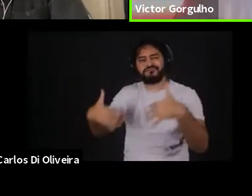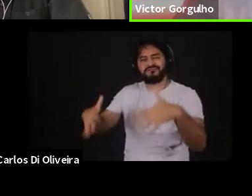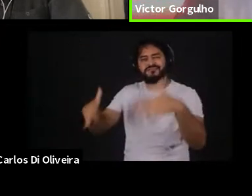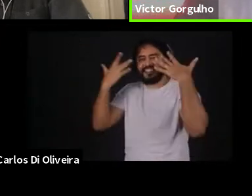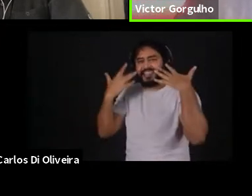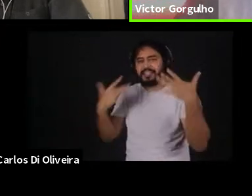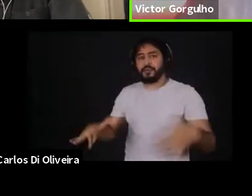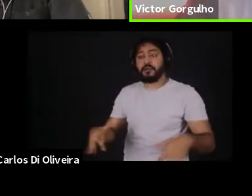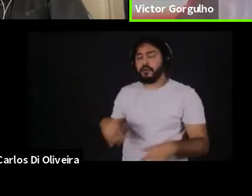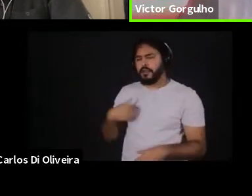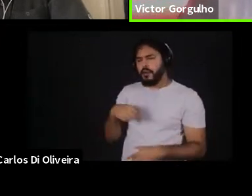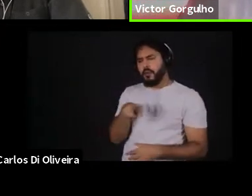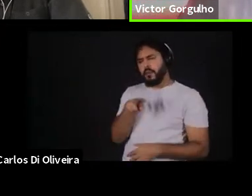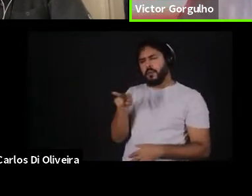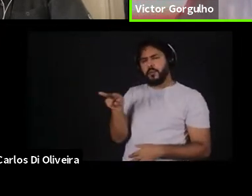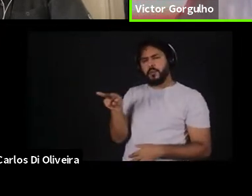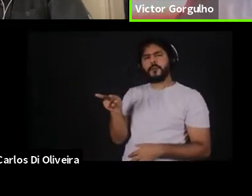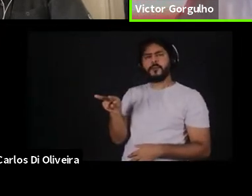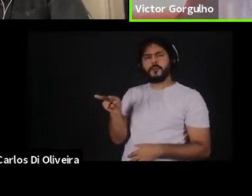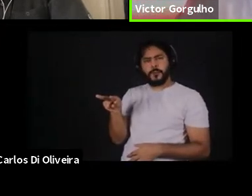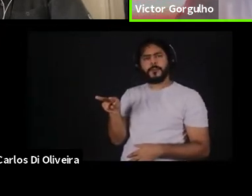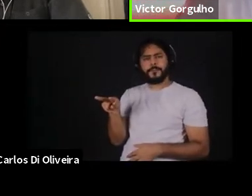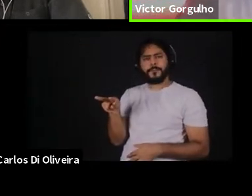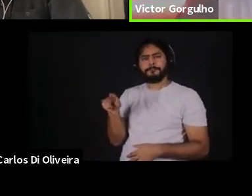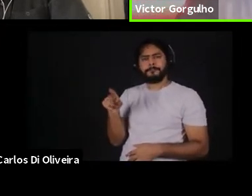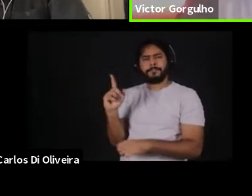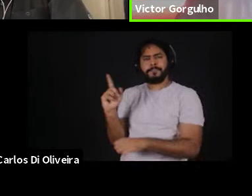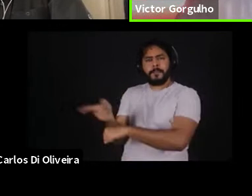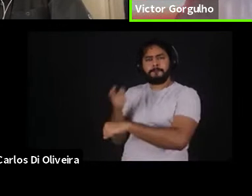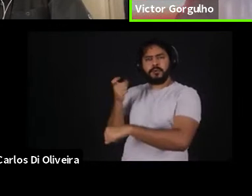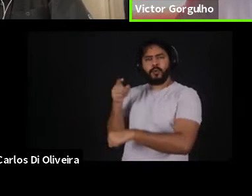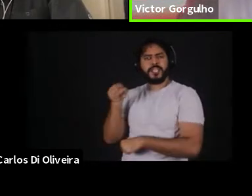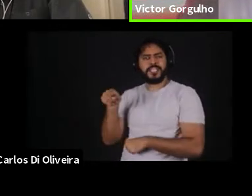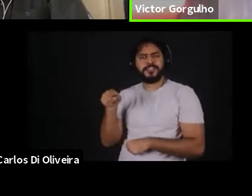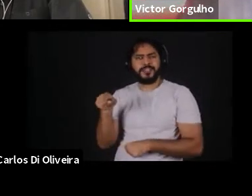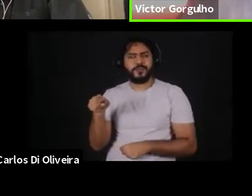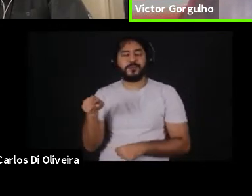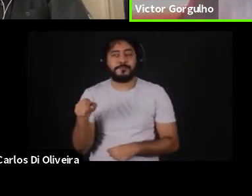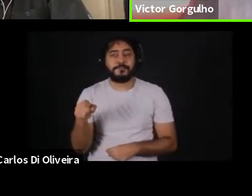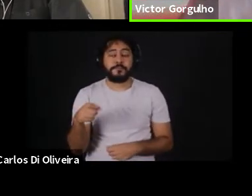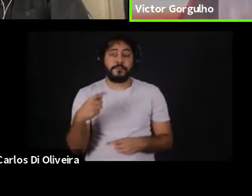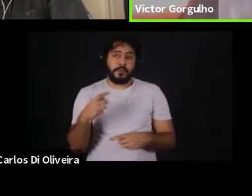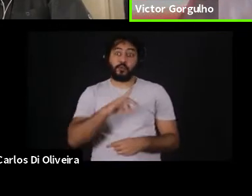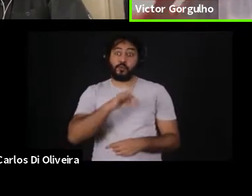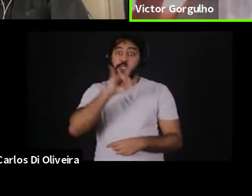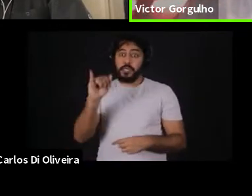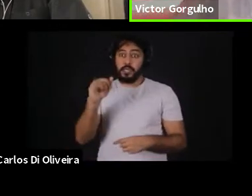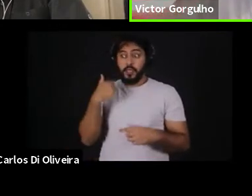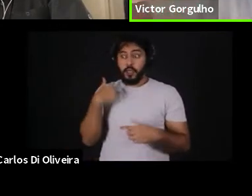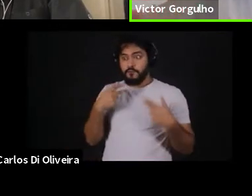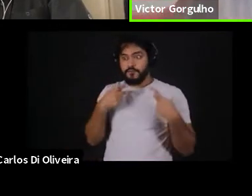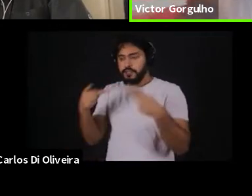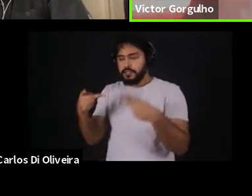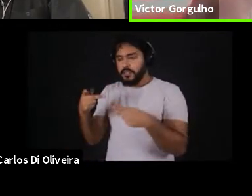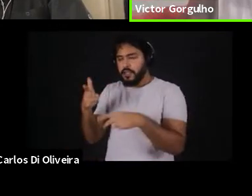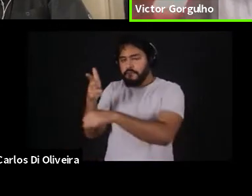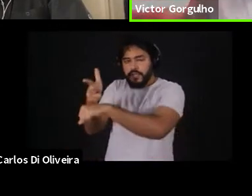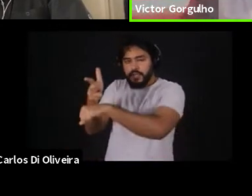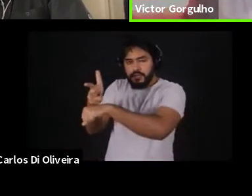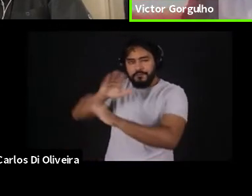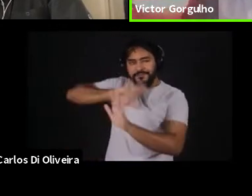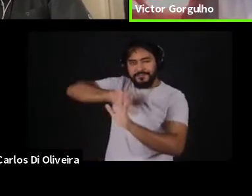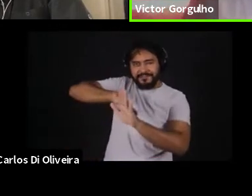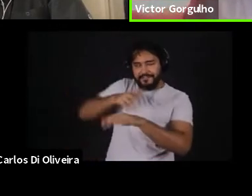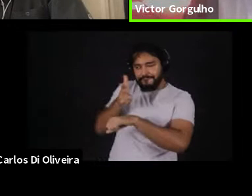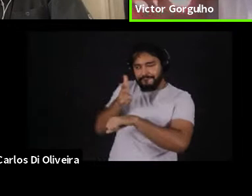me pareceu muito quando eu vi no dia em que eu visitei as filmagens, algo que foge ao